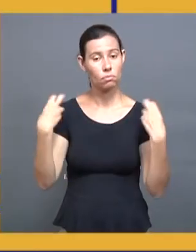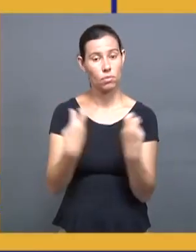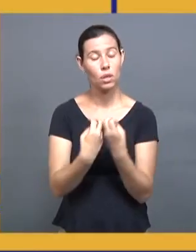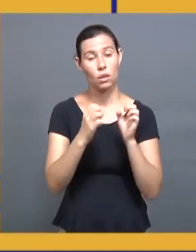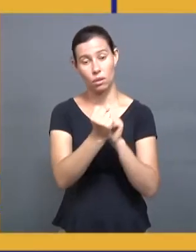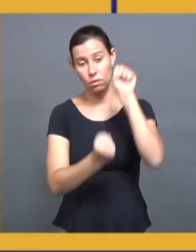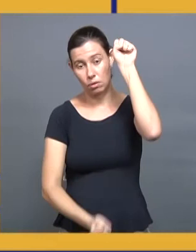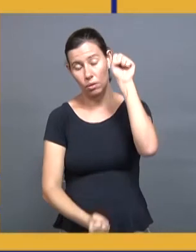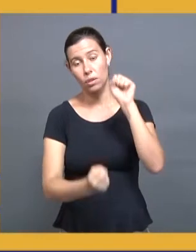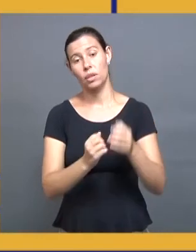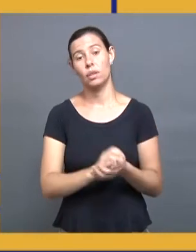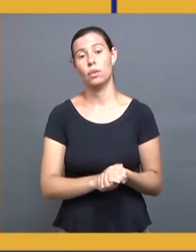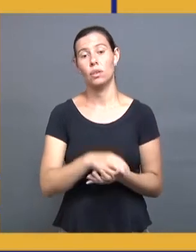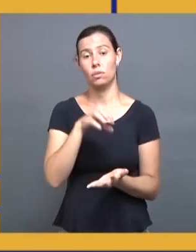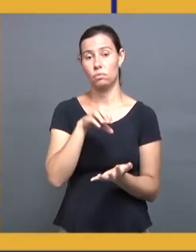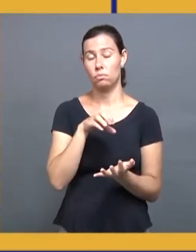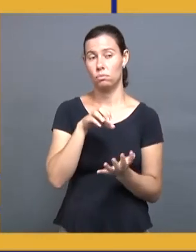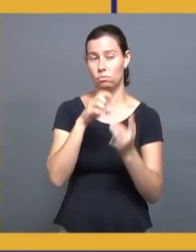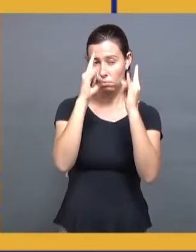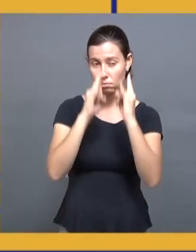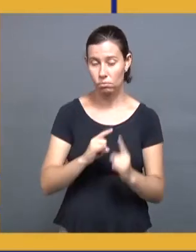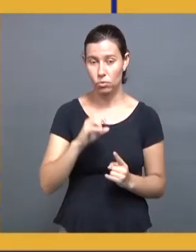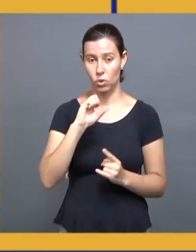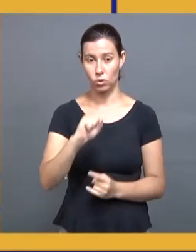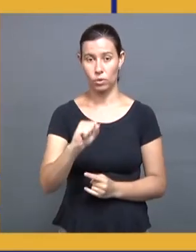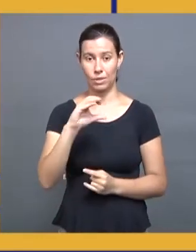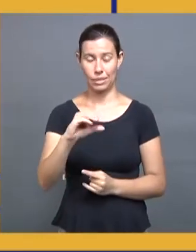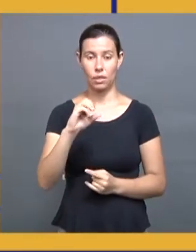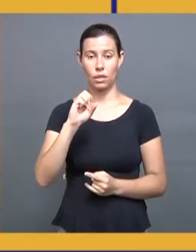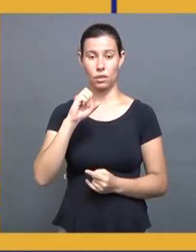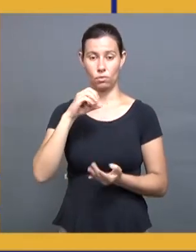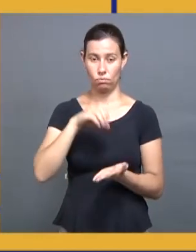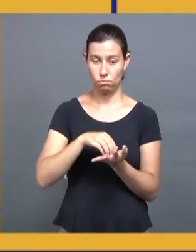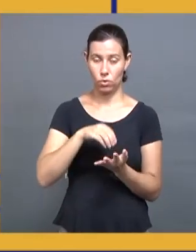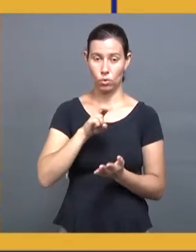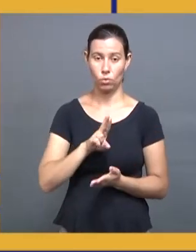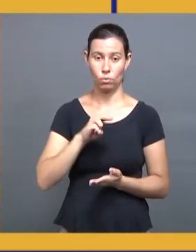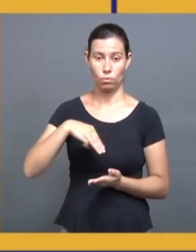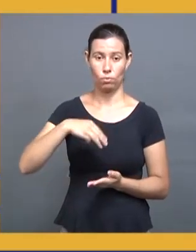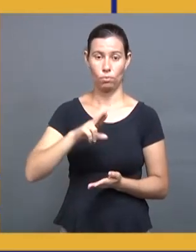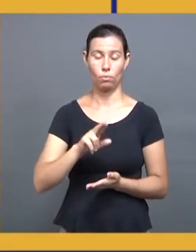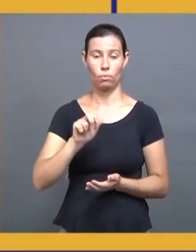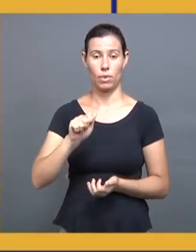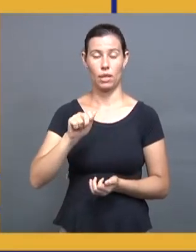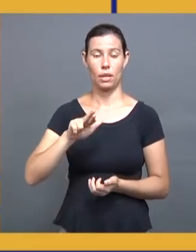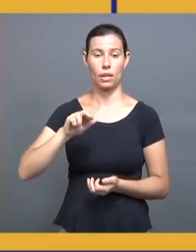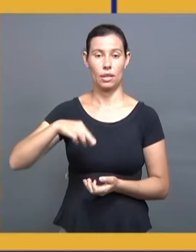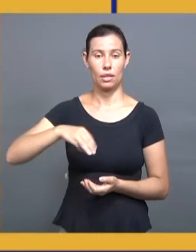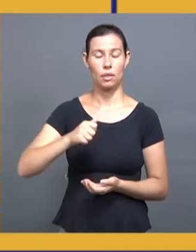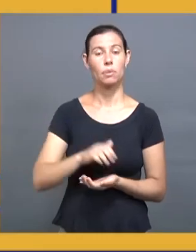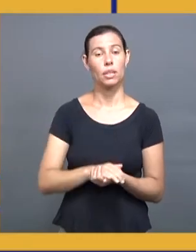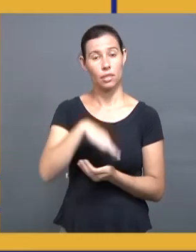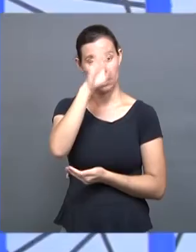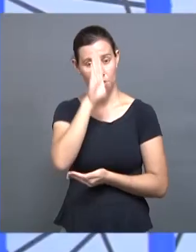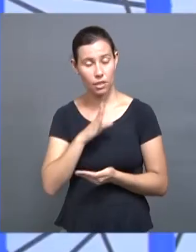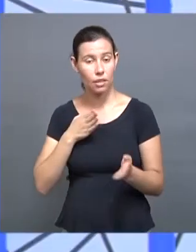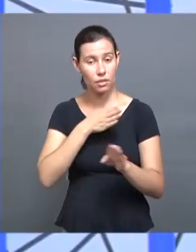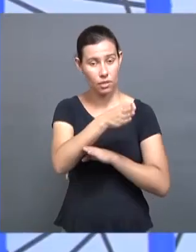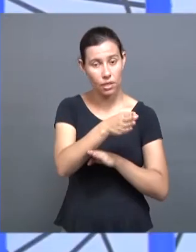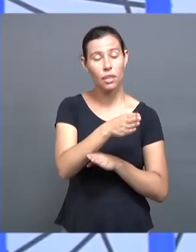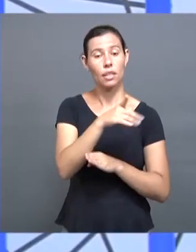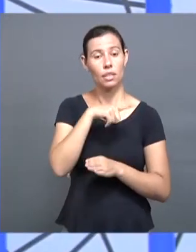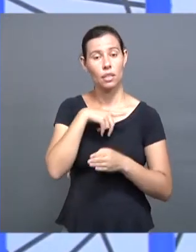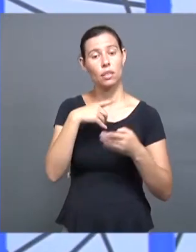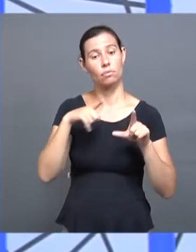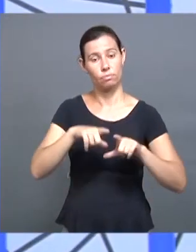trabalhos no anfiteatro do Bloco 8C, no campus Umuarama. A inscrição é gratuita e quem participar recebe certificado. Para